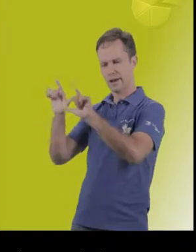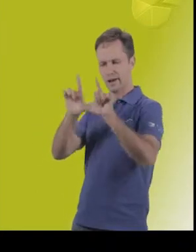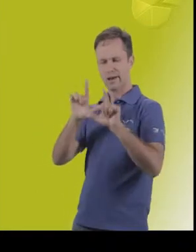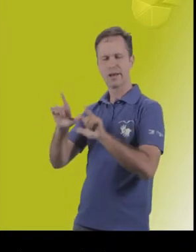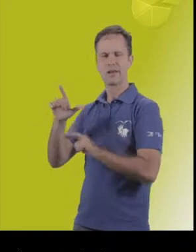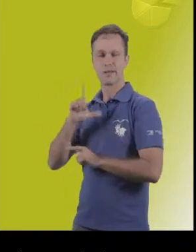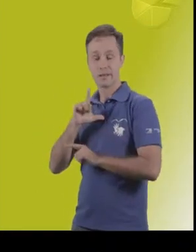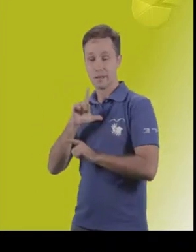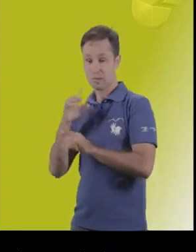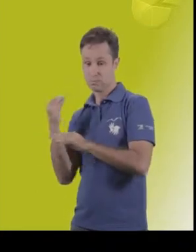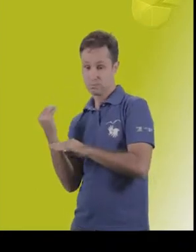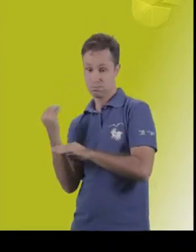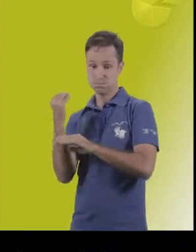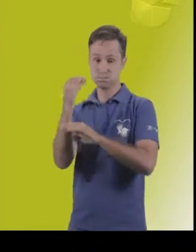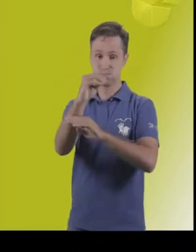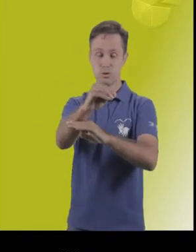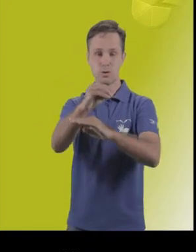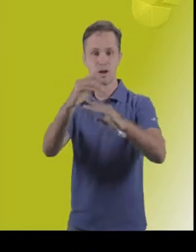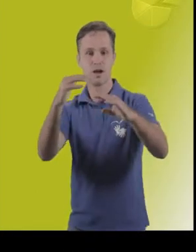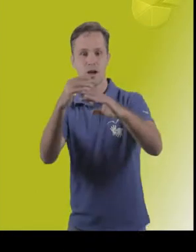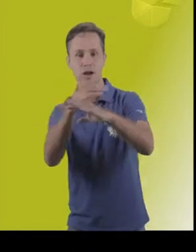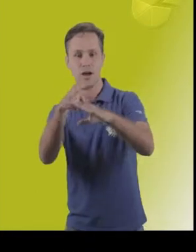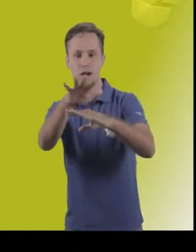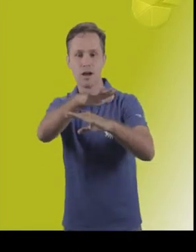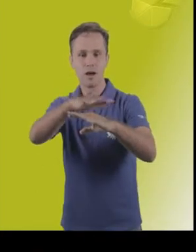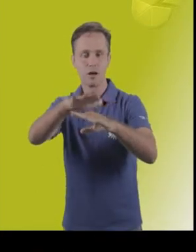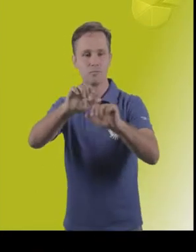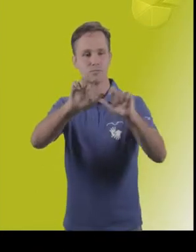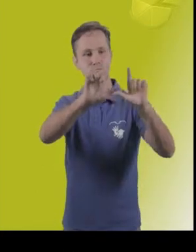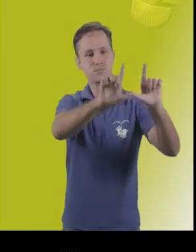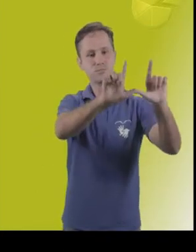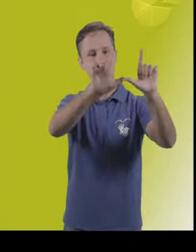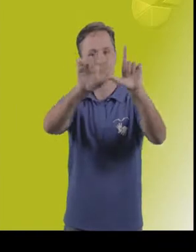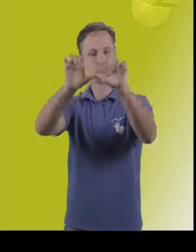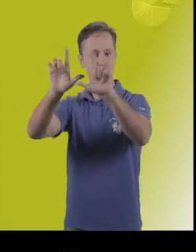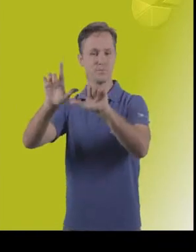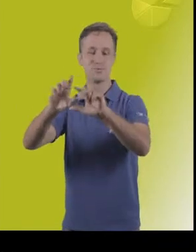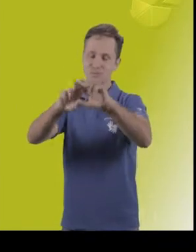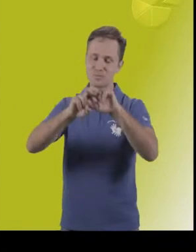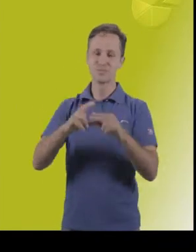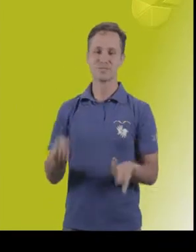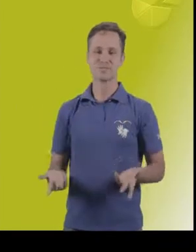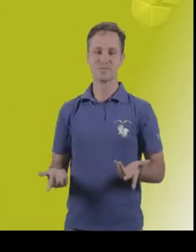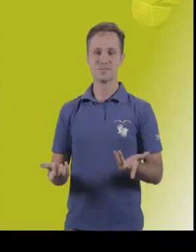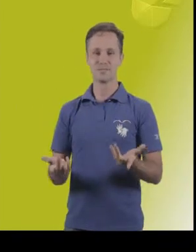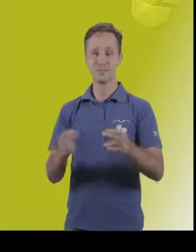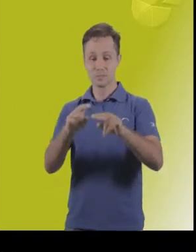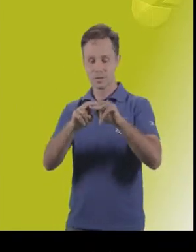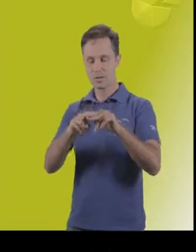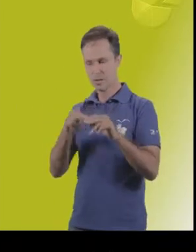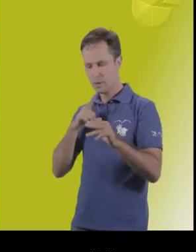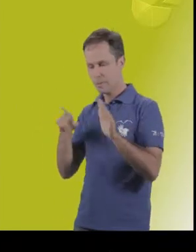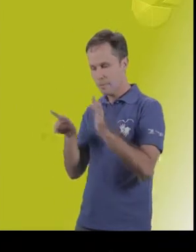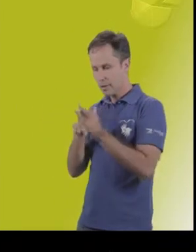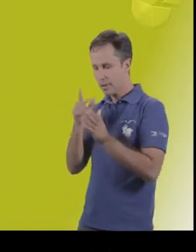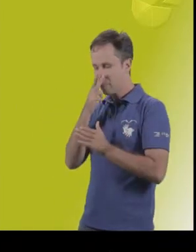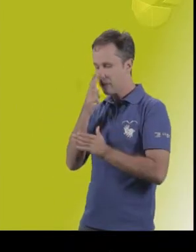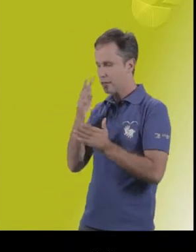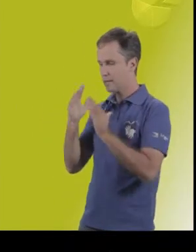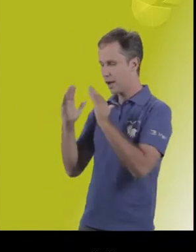a casa da avó, a casa da tia, que geralmente são os espaços que têm esses padrões, né? Então, a gente leva esses padrões que são